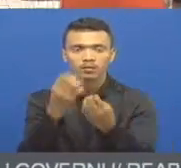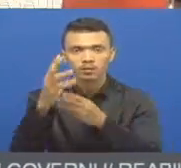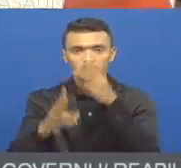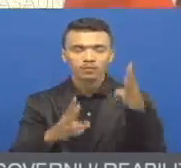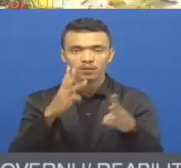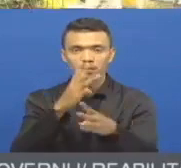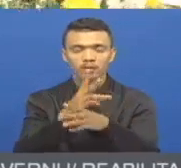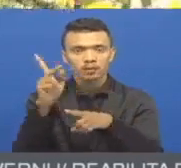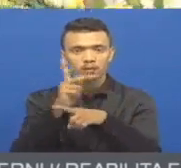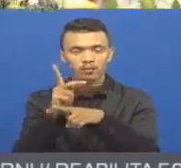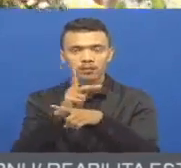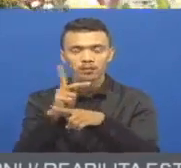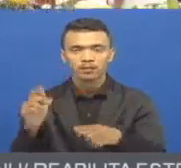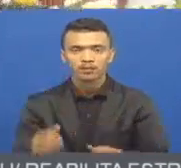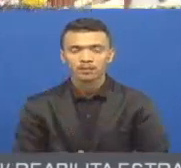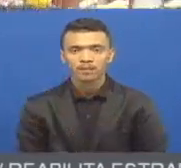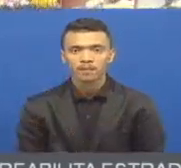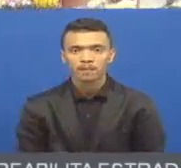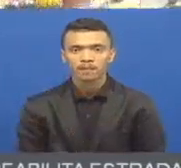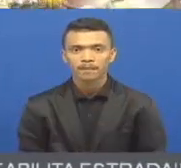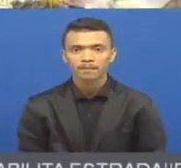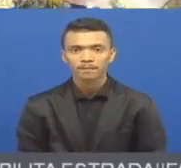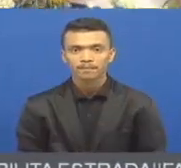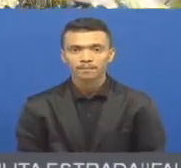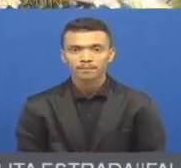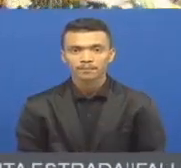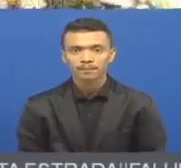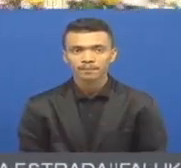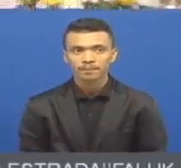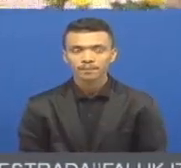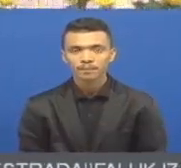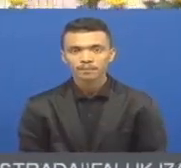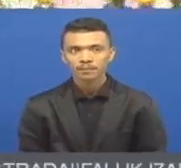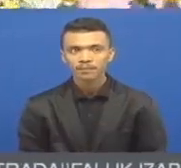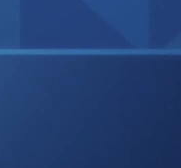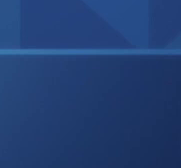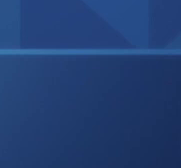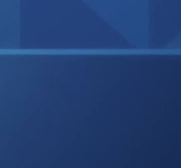do Comércio. Nuno Moraes, Alexandre dos Santos, RTTL.